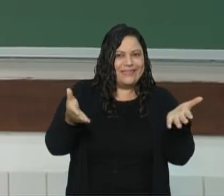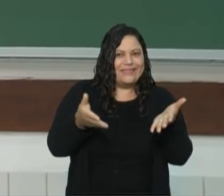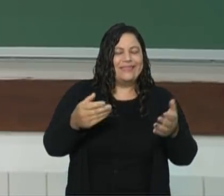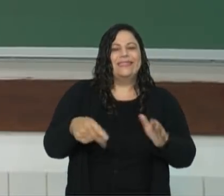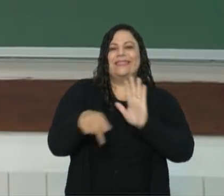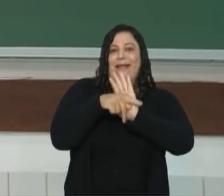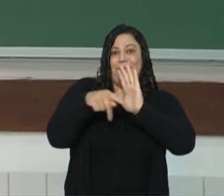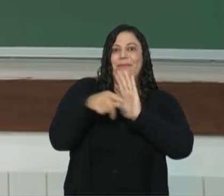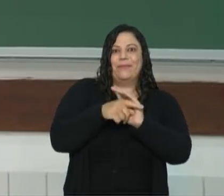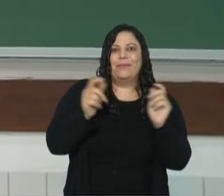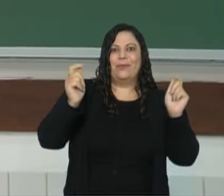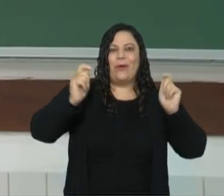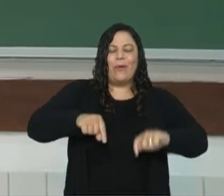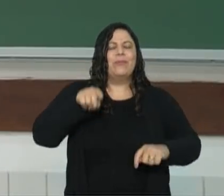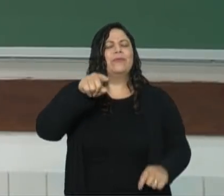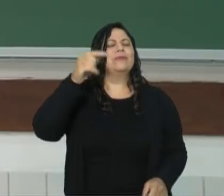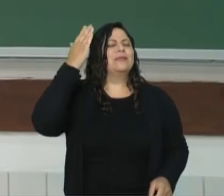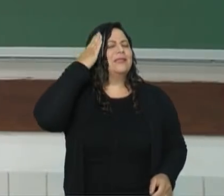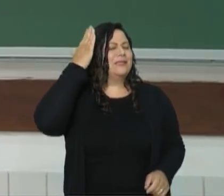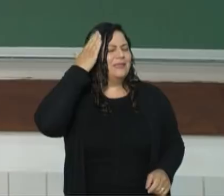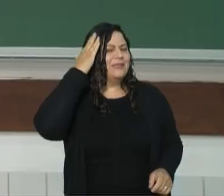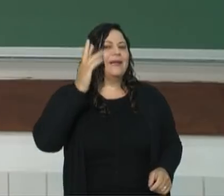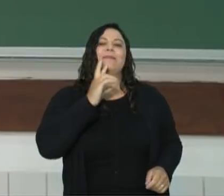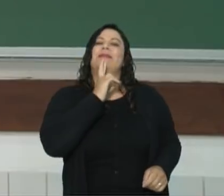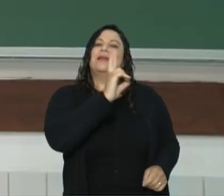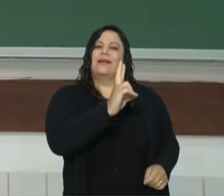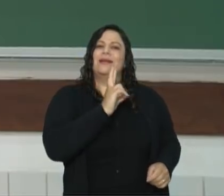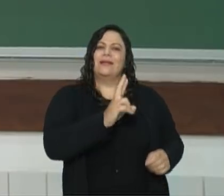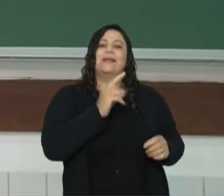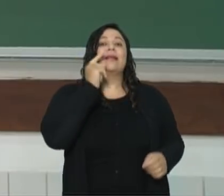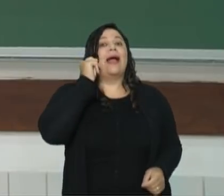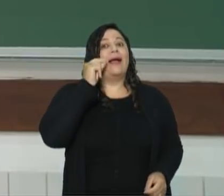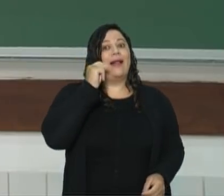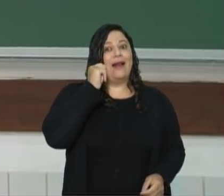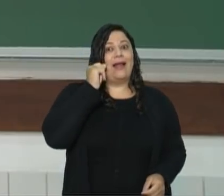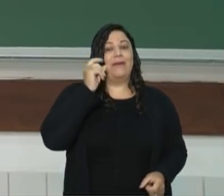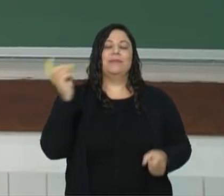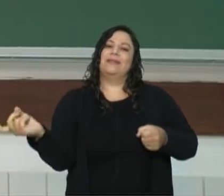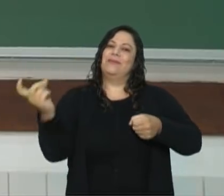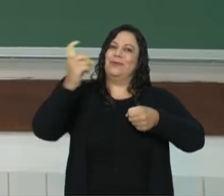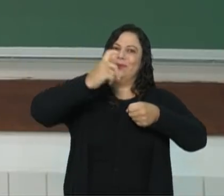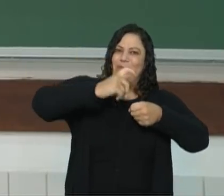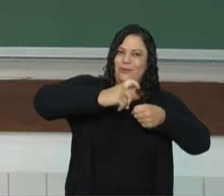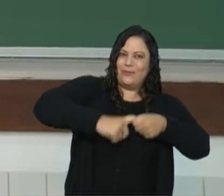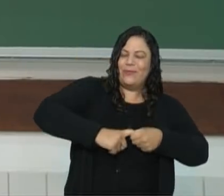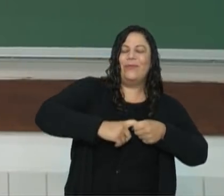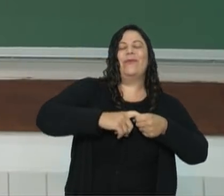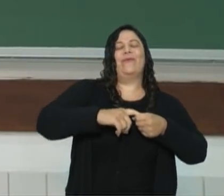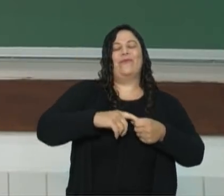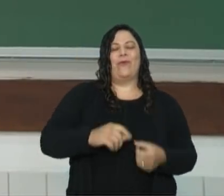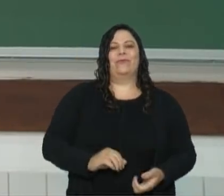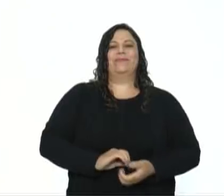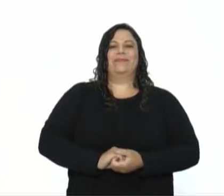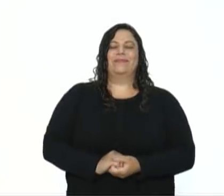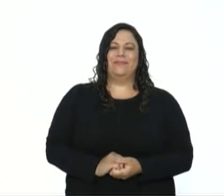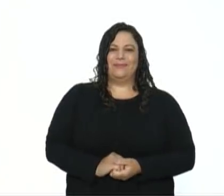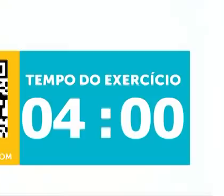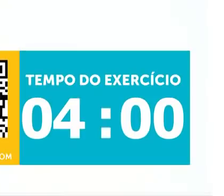pessoal aí o que você sabe, responder aí a lápis e aí eu já volto para a gente revisar e pensar junto.